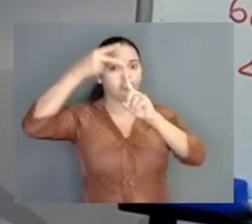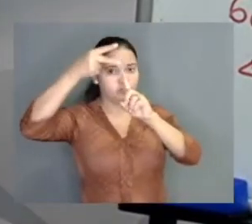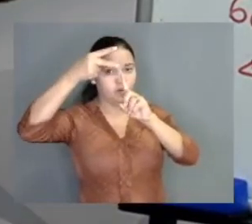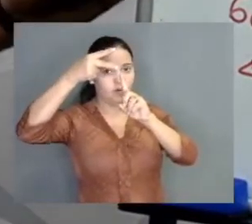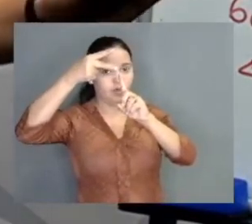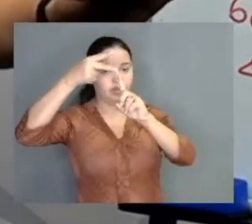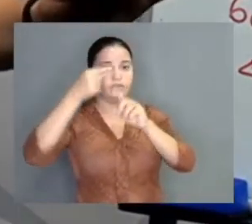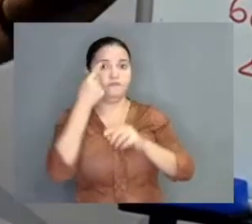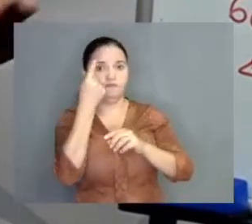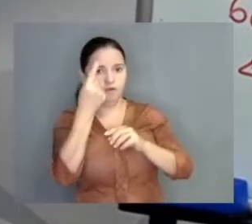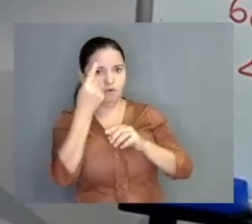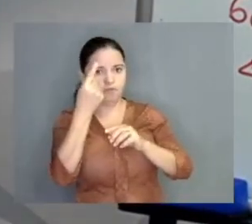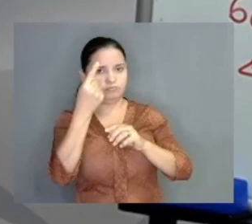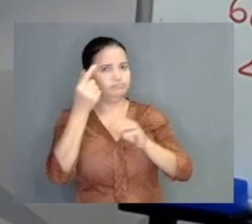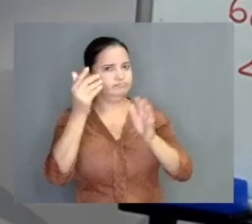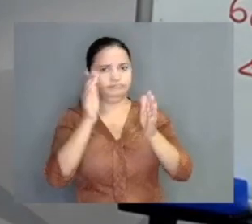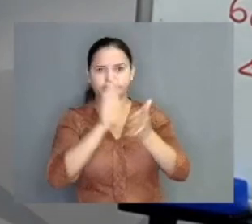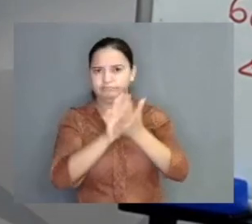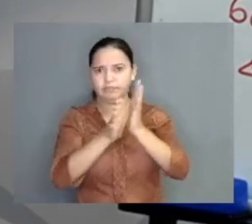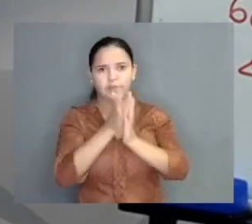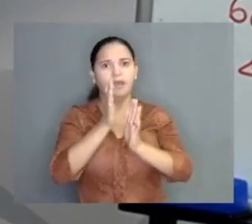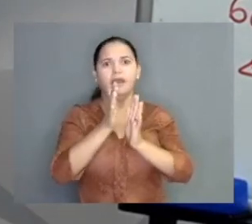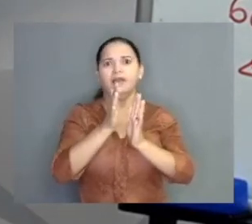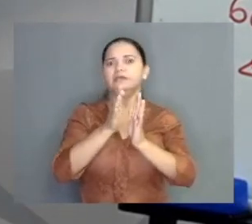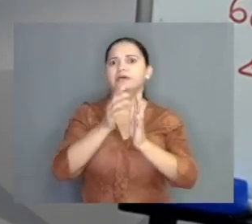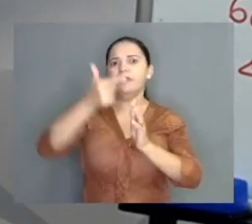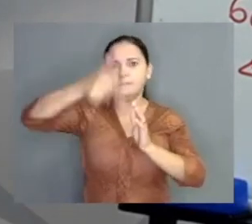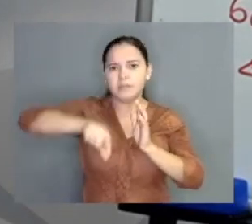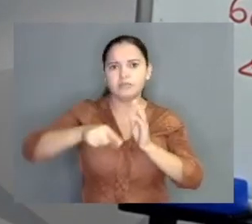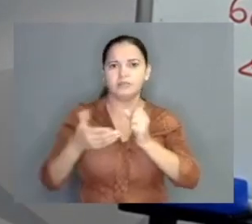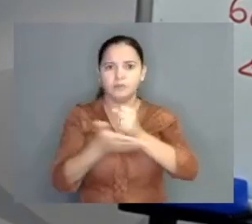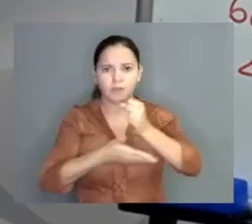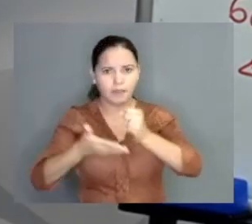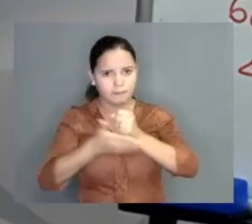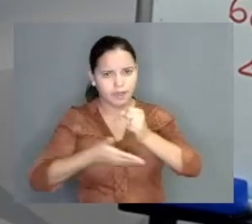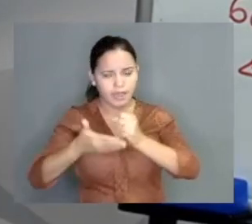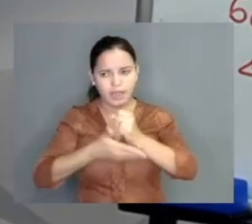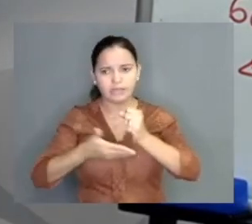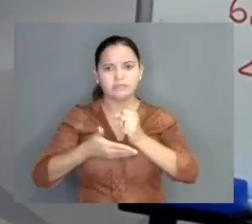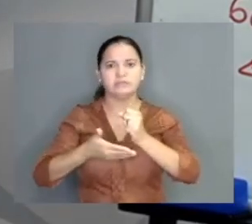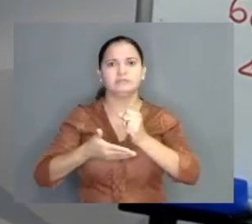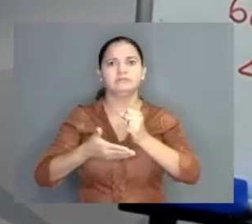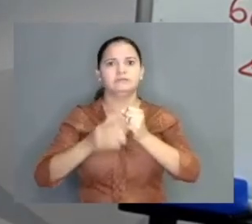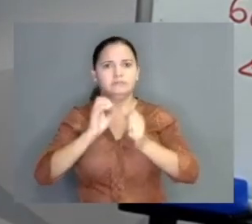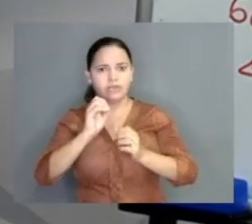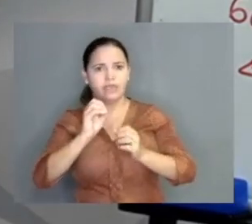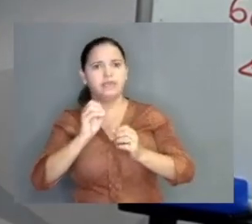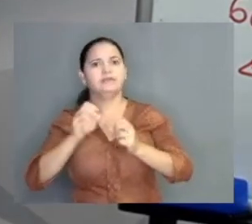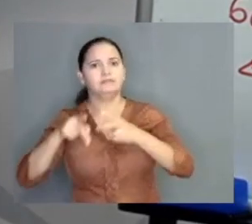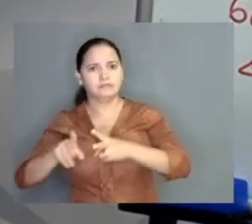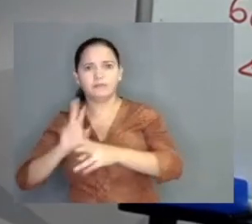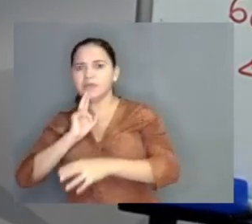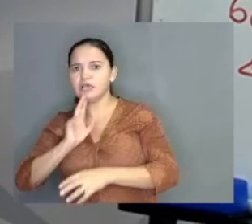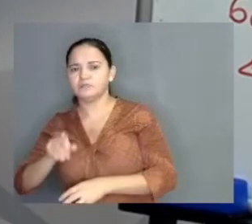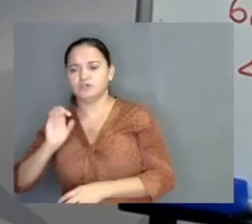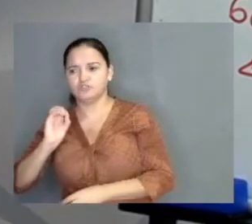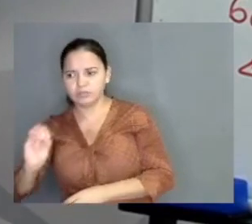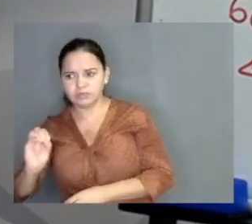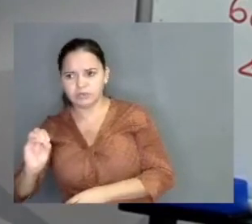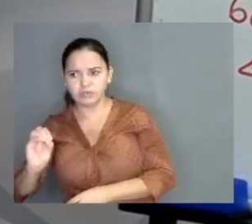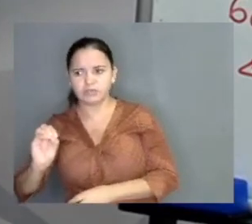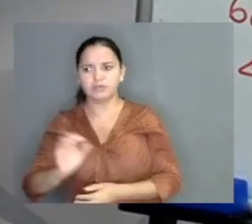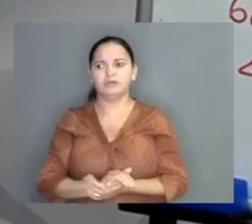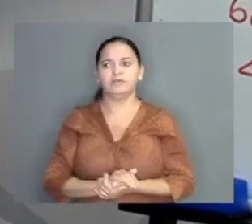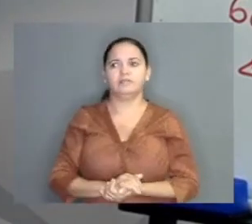a base, acabou. Base 0, resultado sempre 0. Expoente 0,